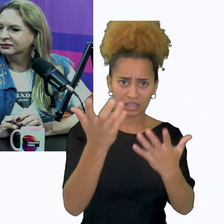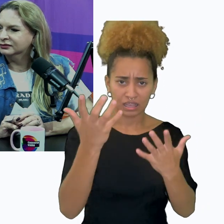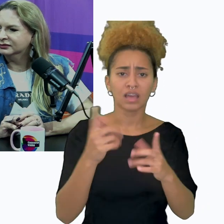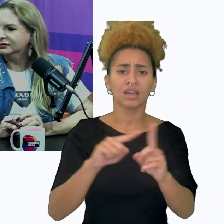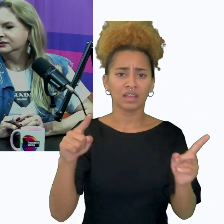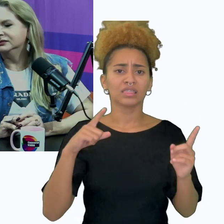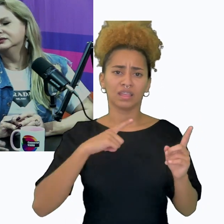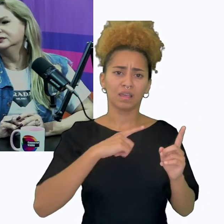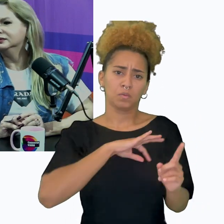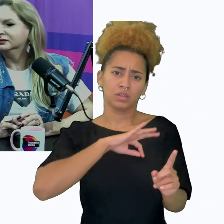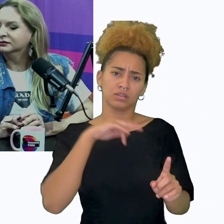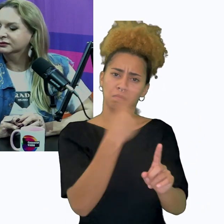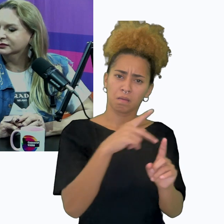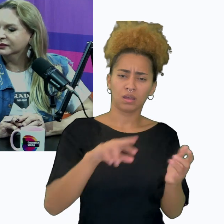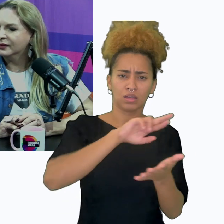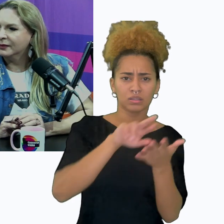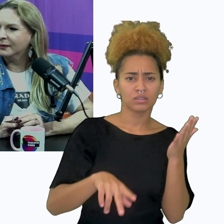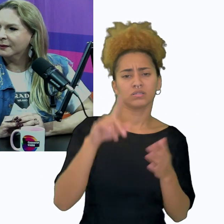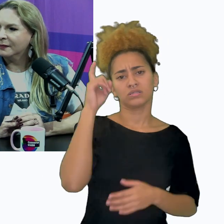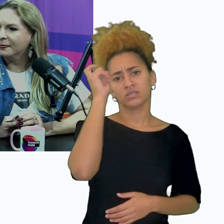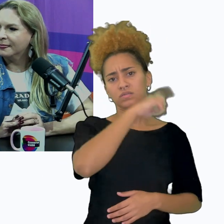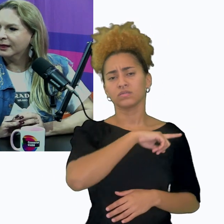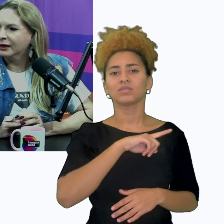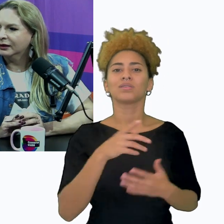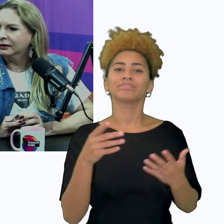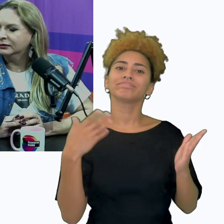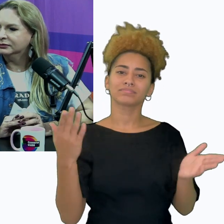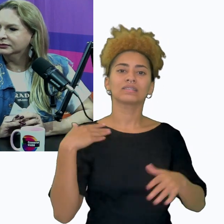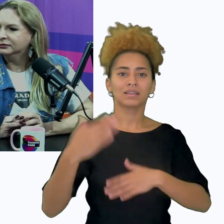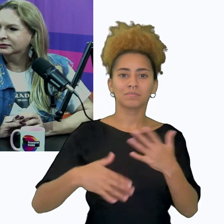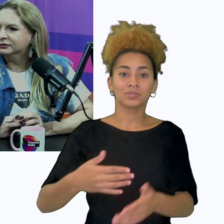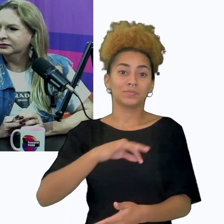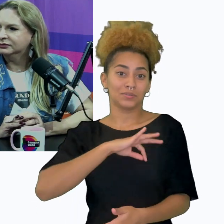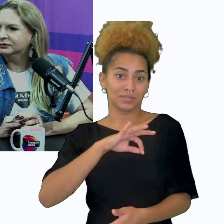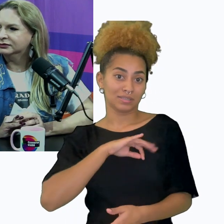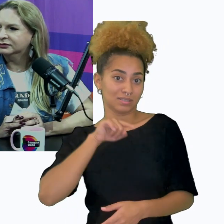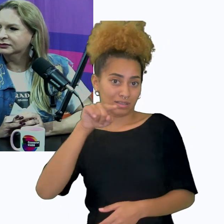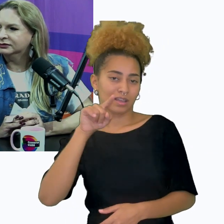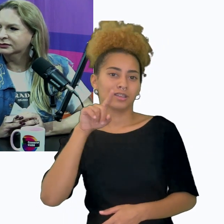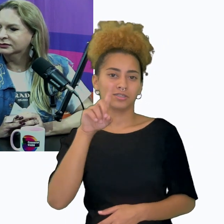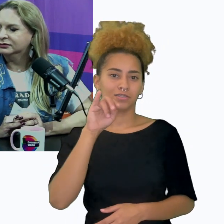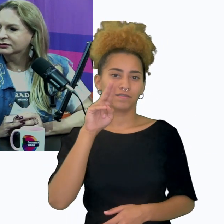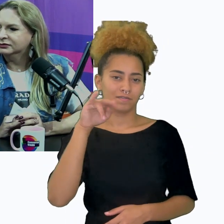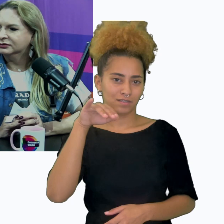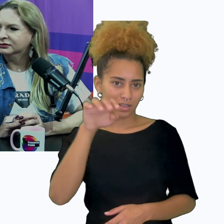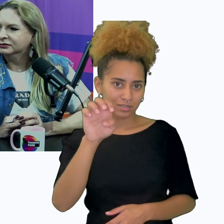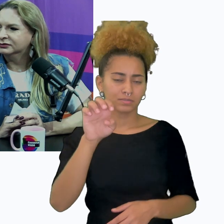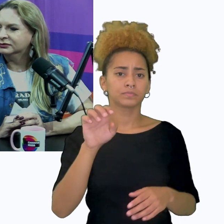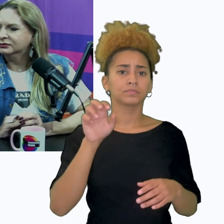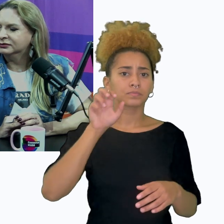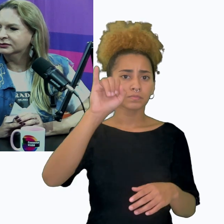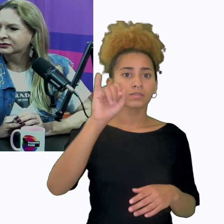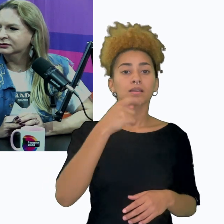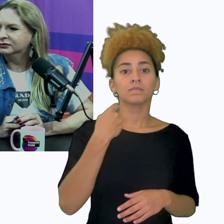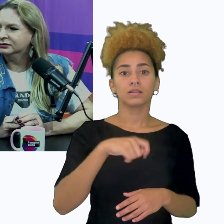E foi muito complicado para todo mundo, né? Vocês já viram uns tempos melhores que a polícia na Divine, quando